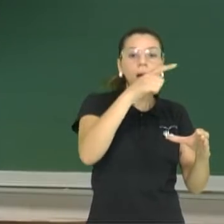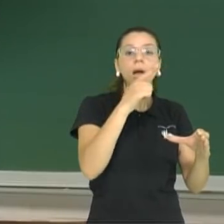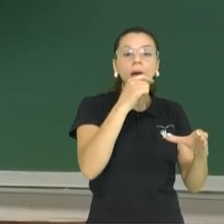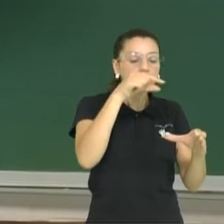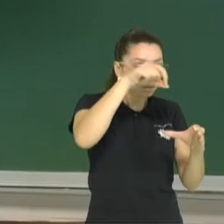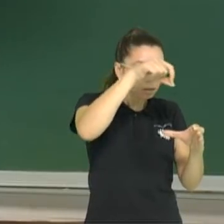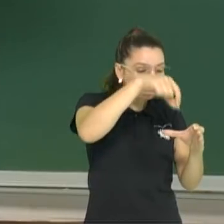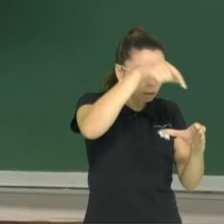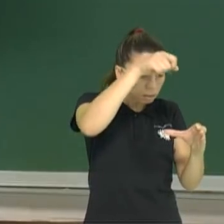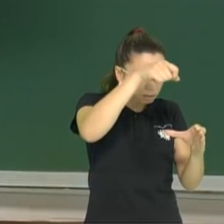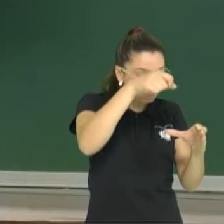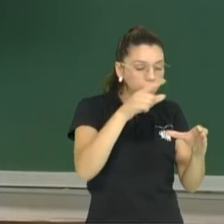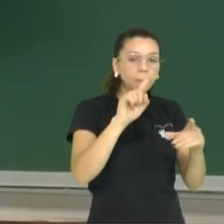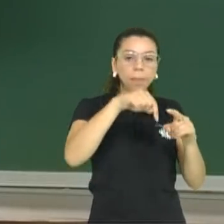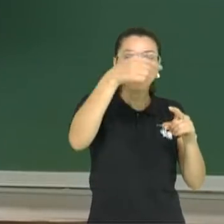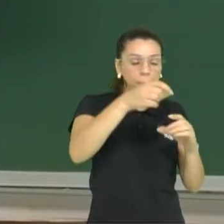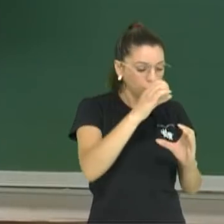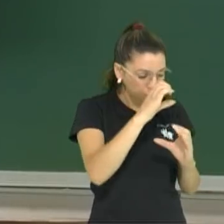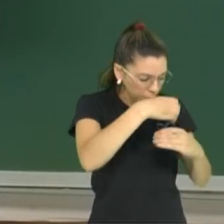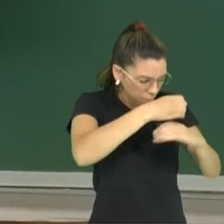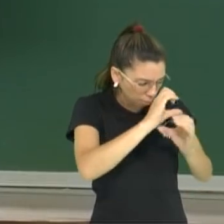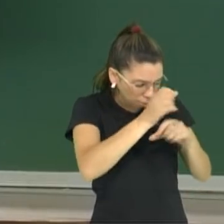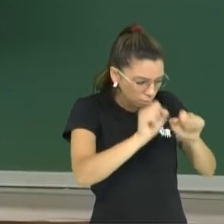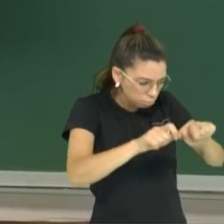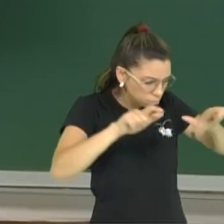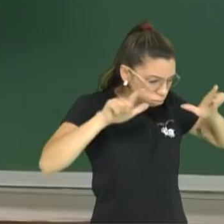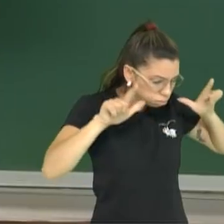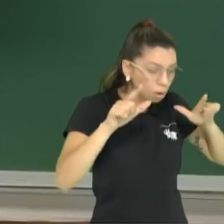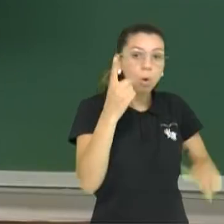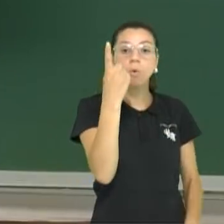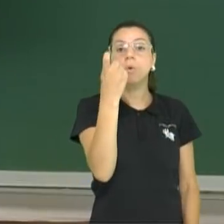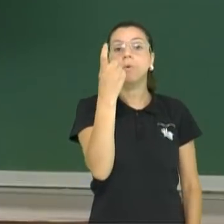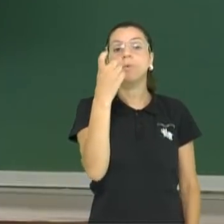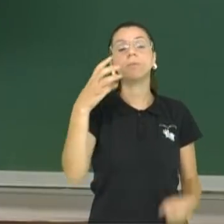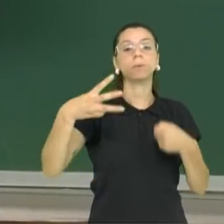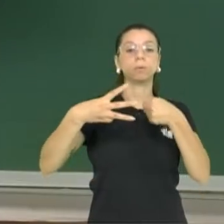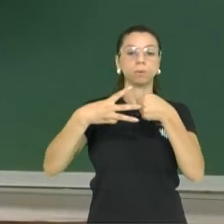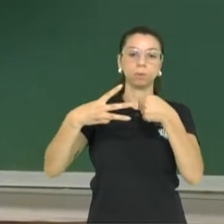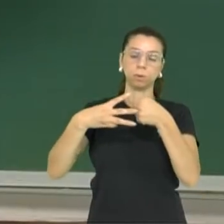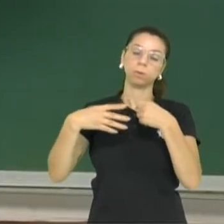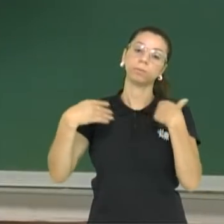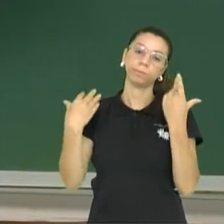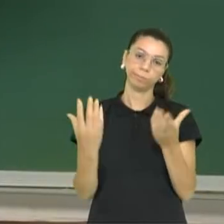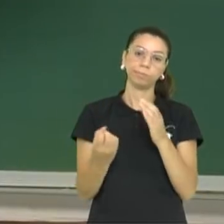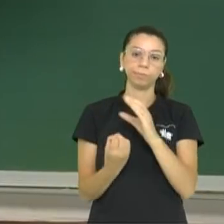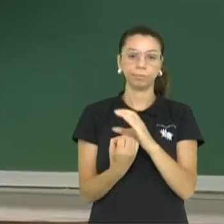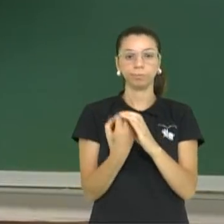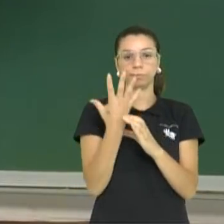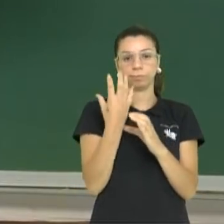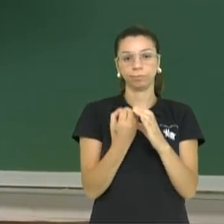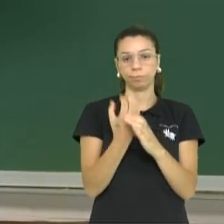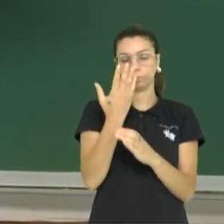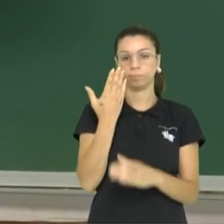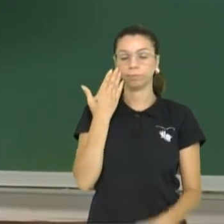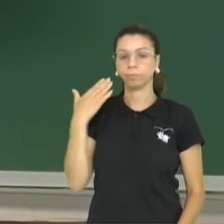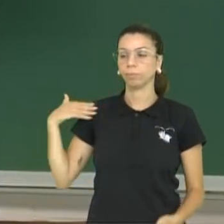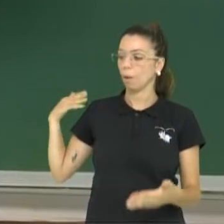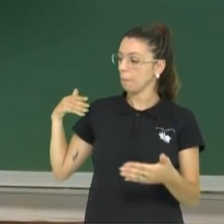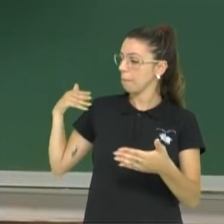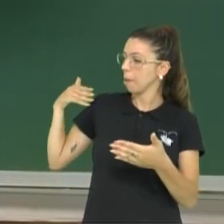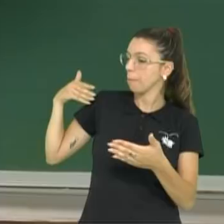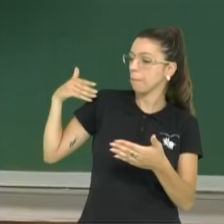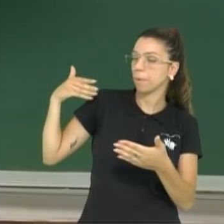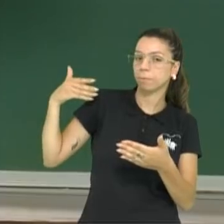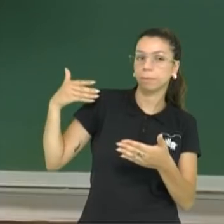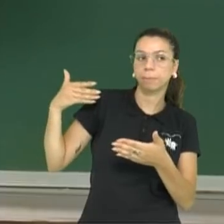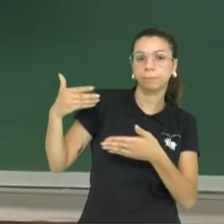Uma única célula. Então, esse aparato, o instrumento microscópio, foi inventado, né, ao longo da história. Ele